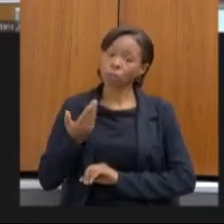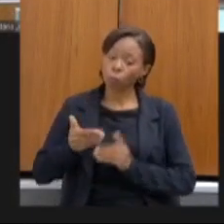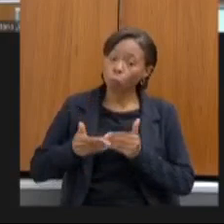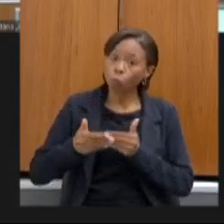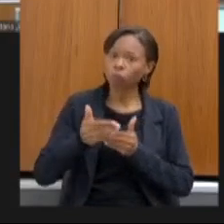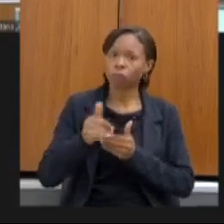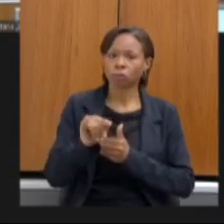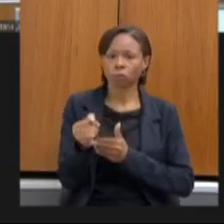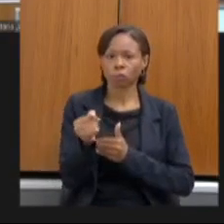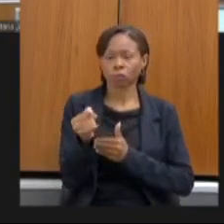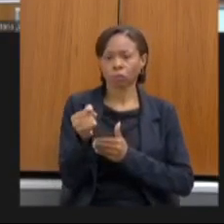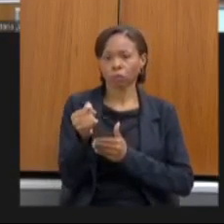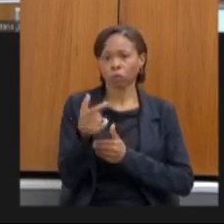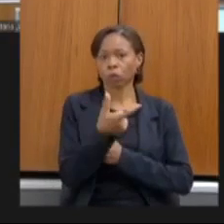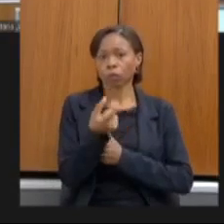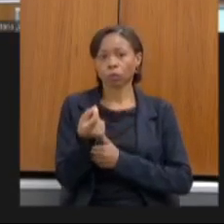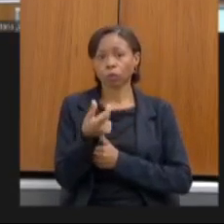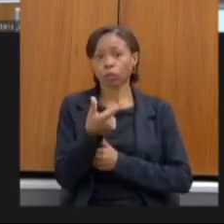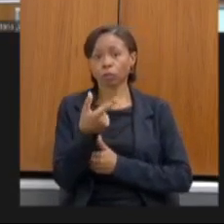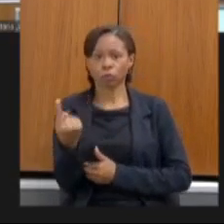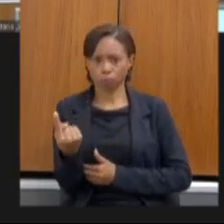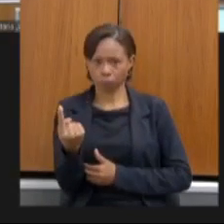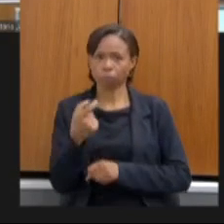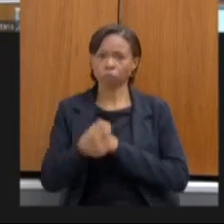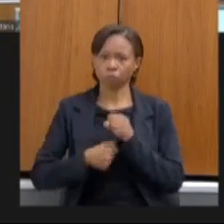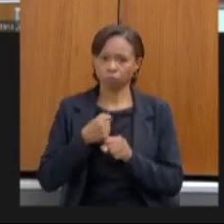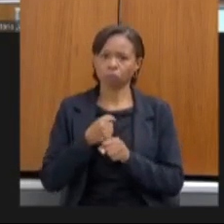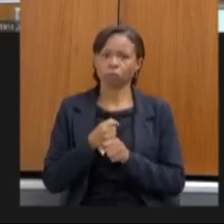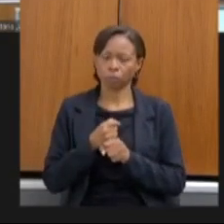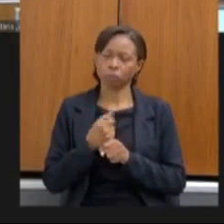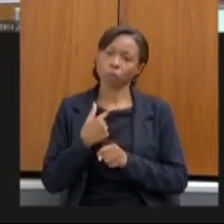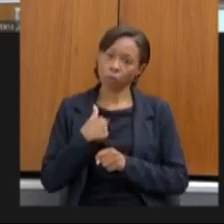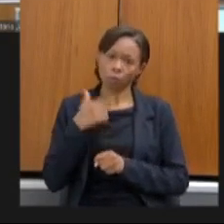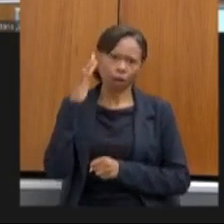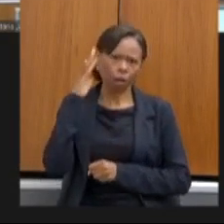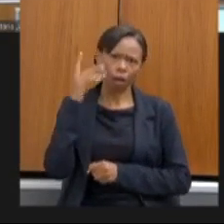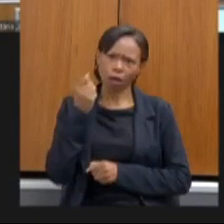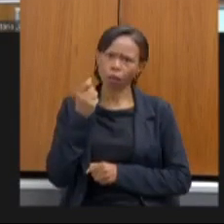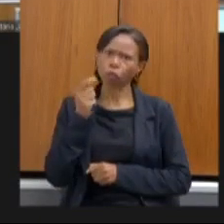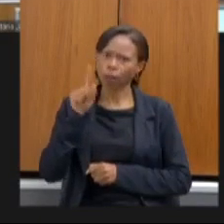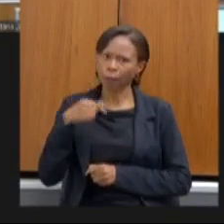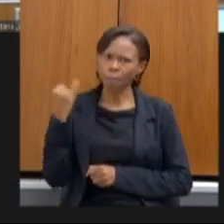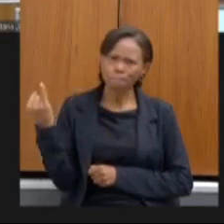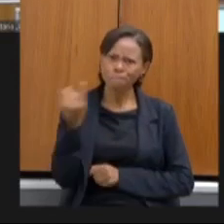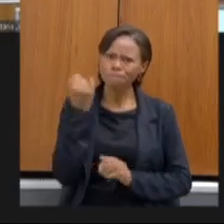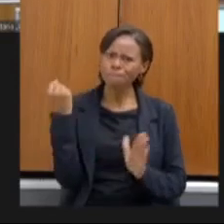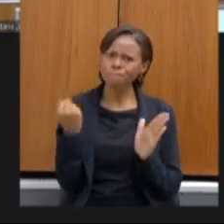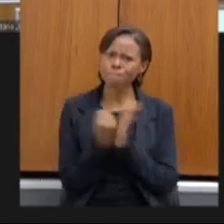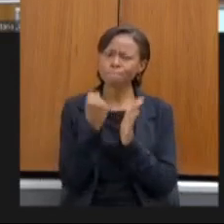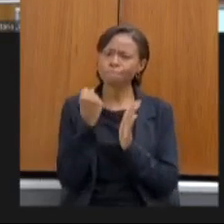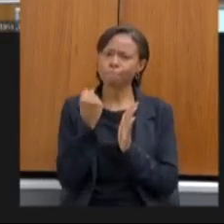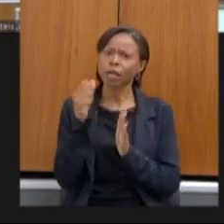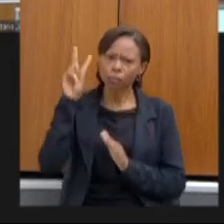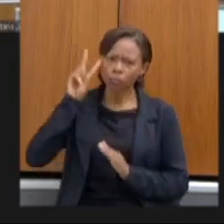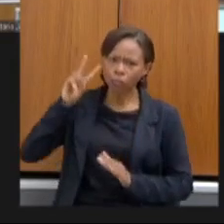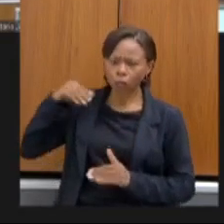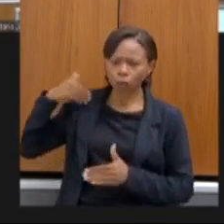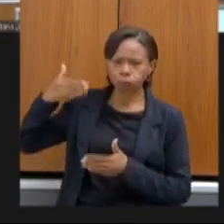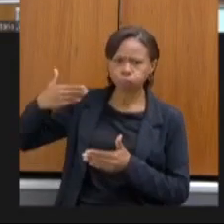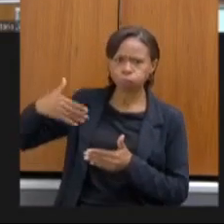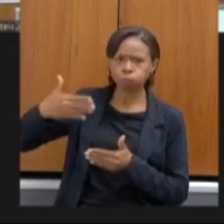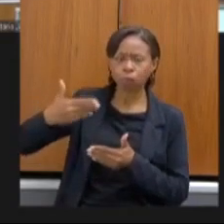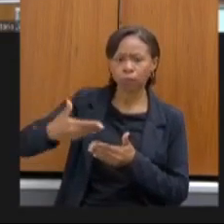partir de Janeiro de 2021 eu considero isto um Marco na história de como o estado